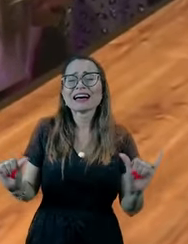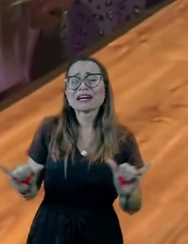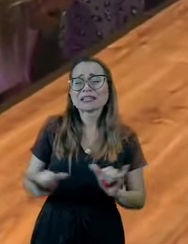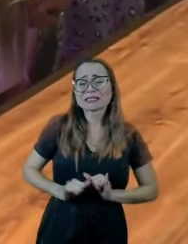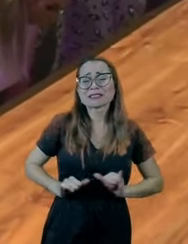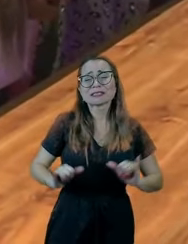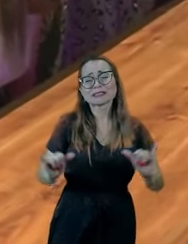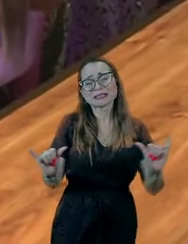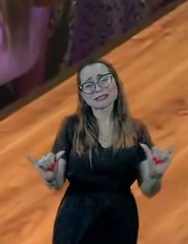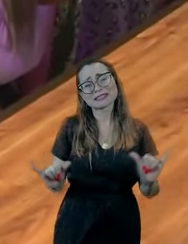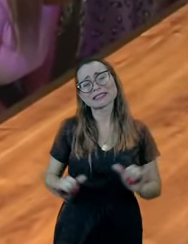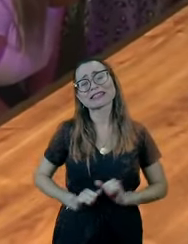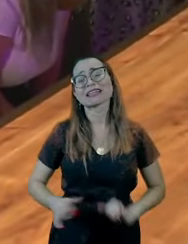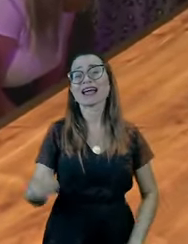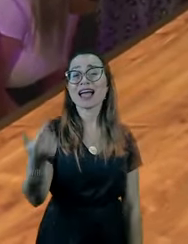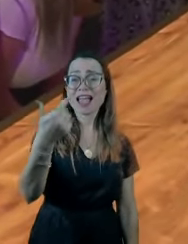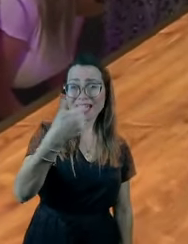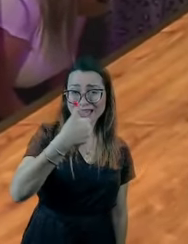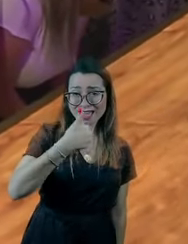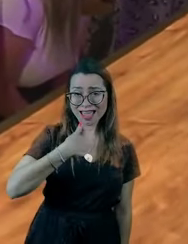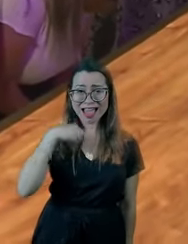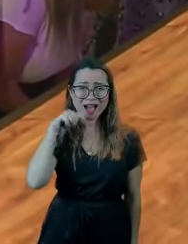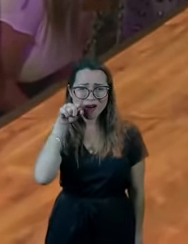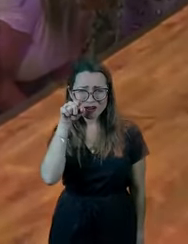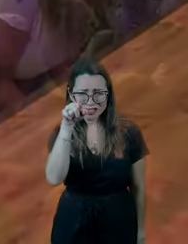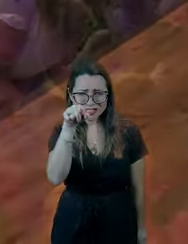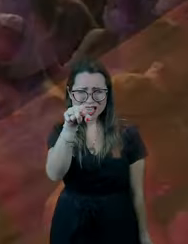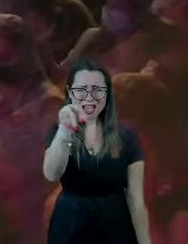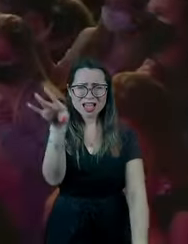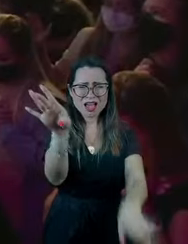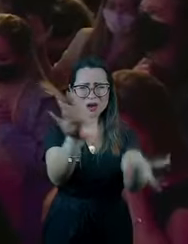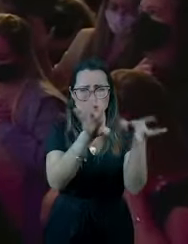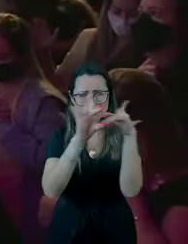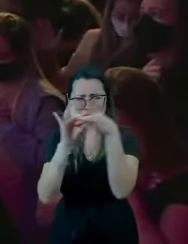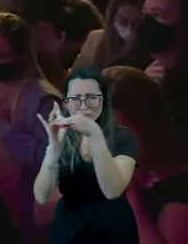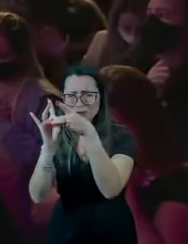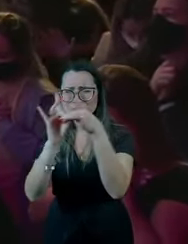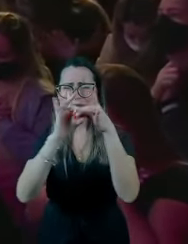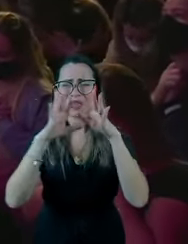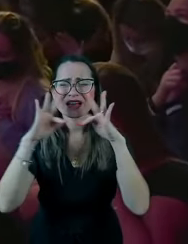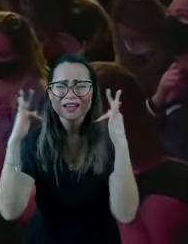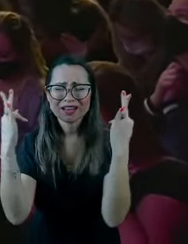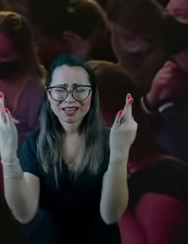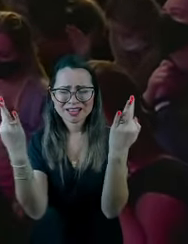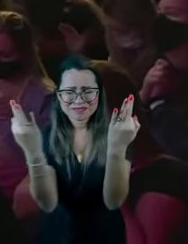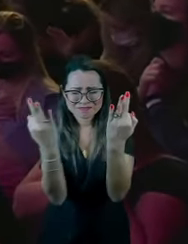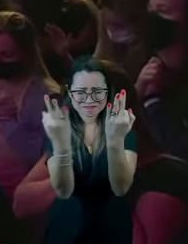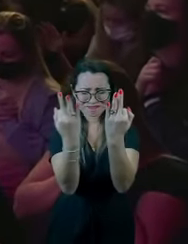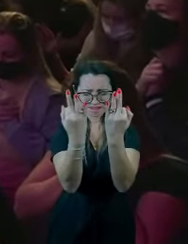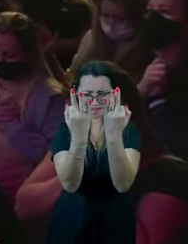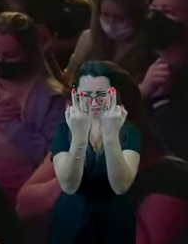para que contigo eu fosse o meu